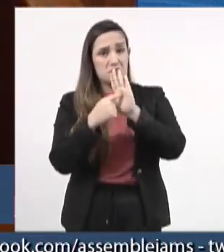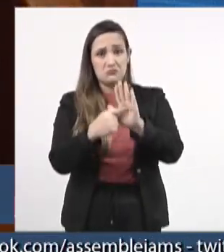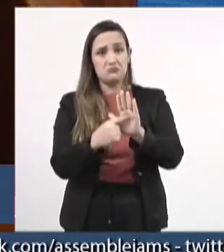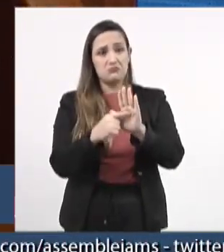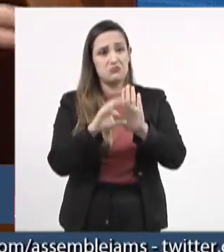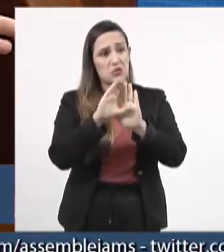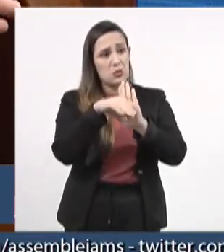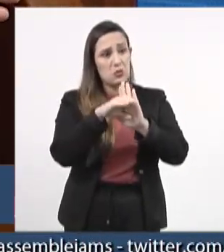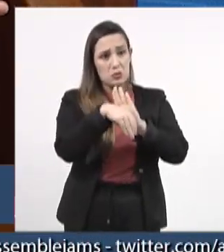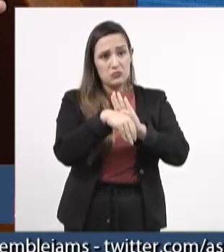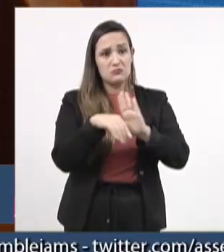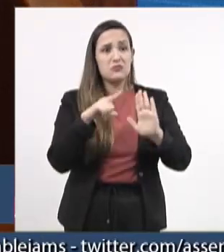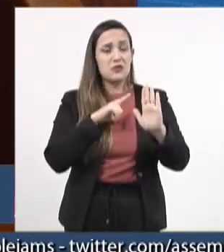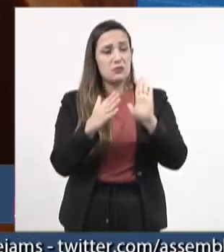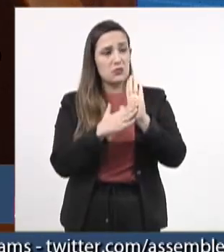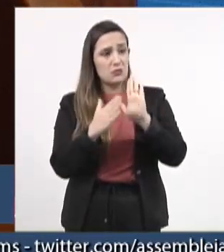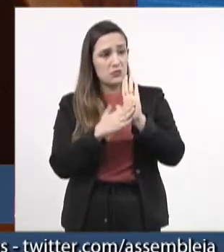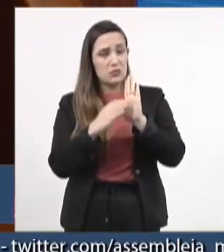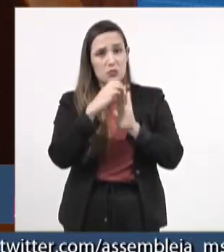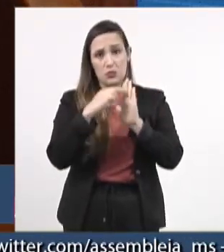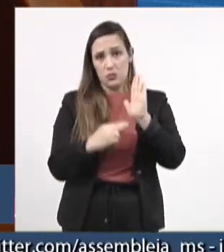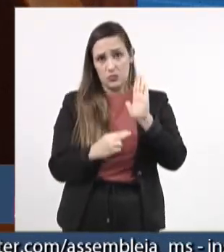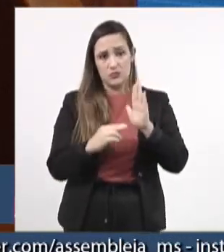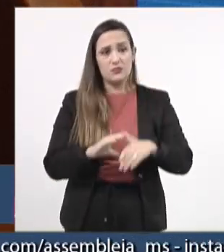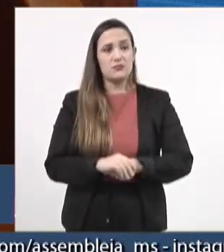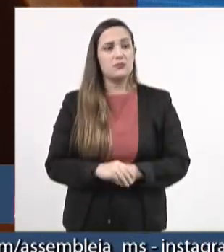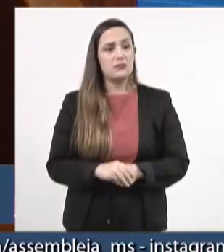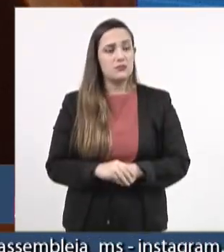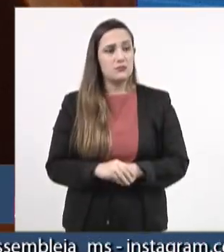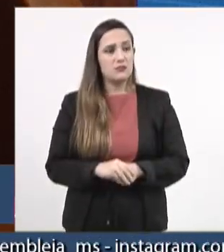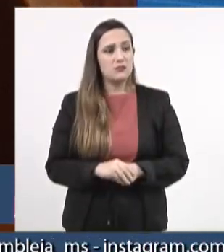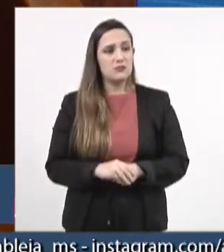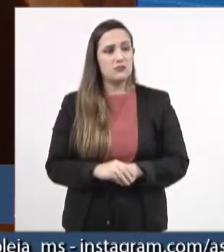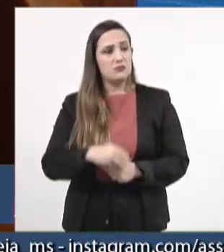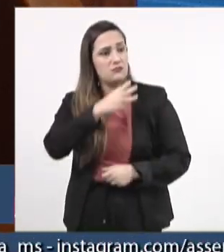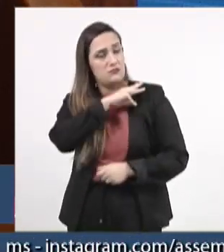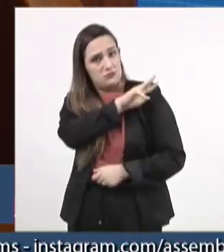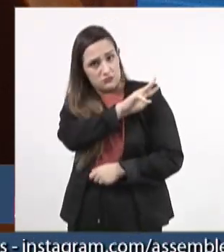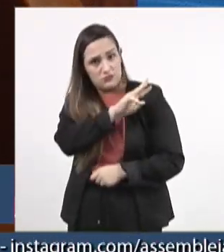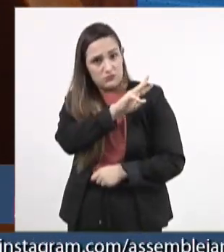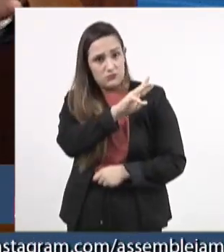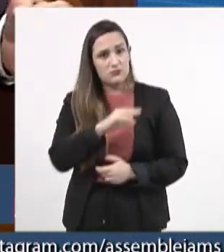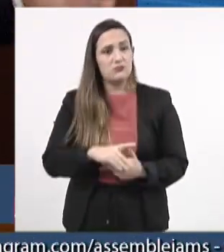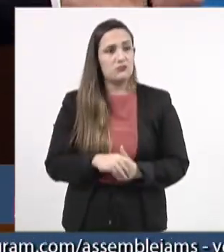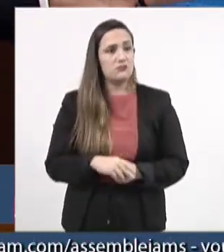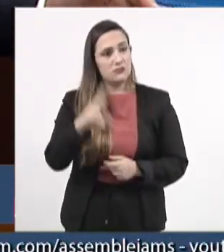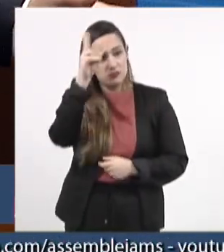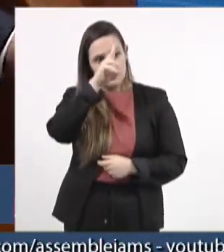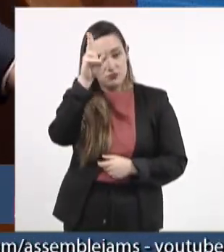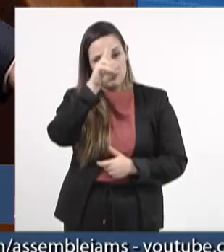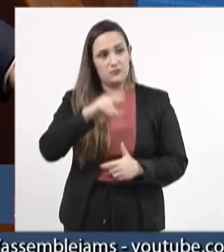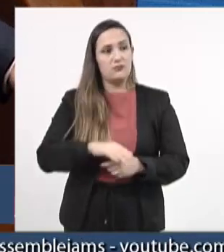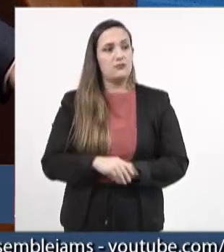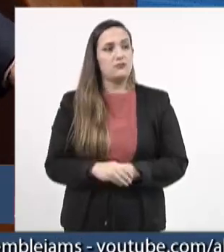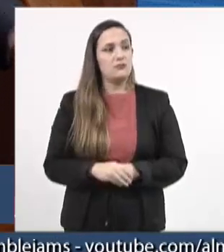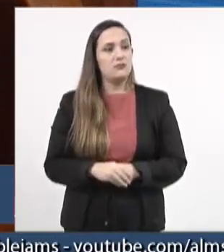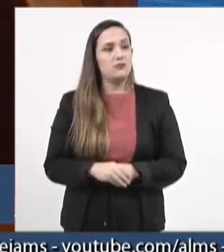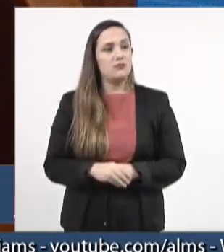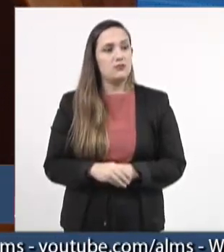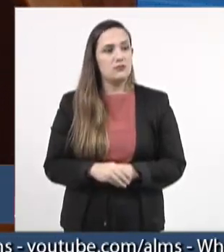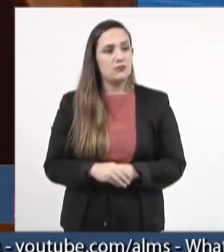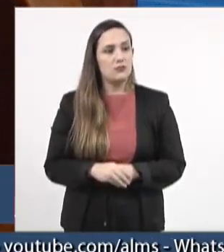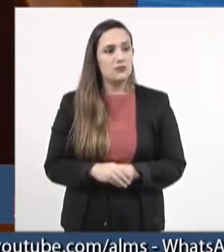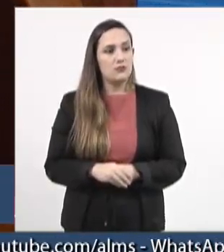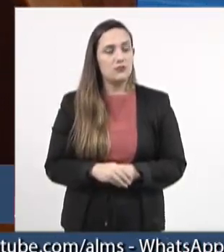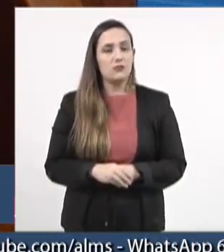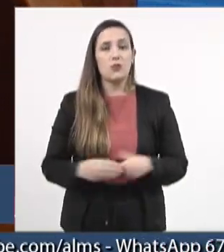que é previsto no currículo do ensino médio na disciplina de História. Hoje,